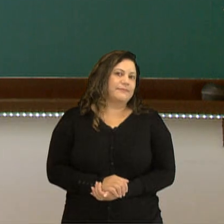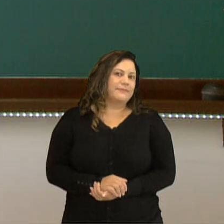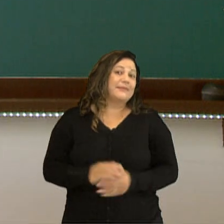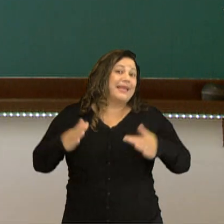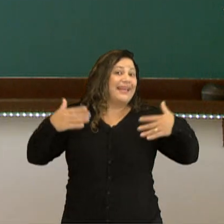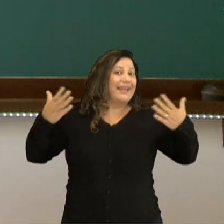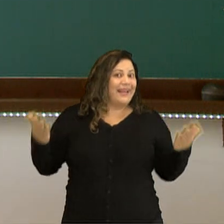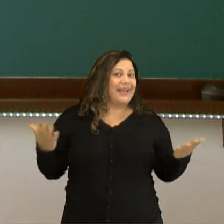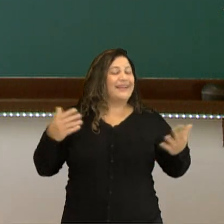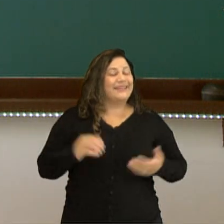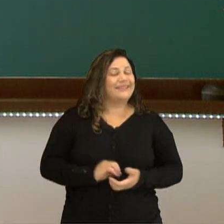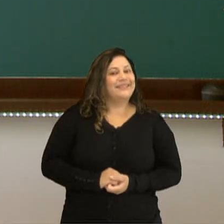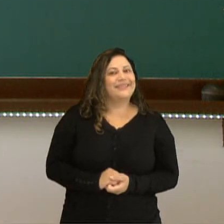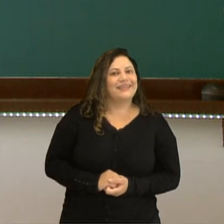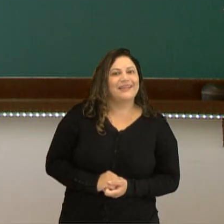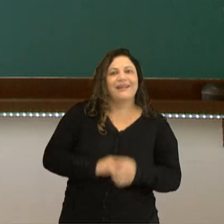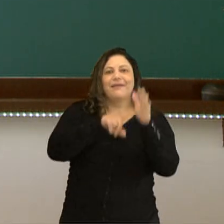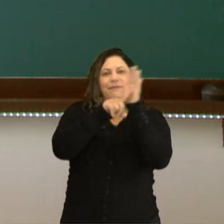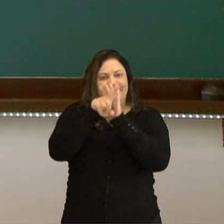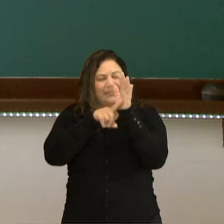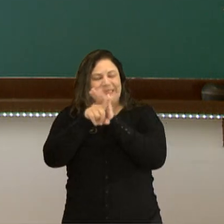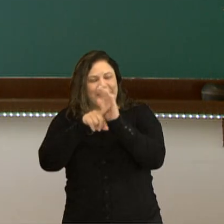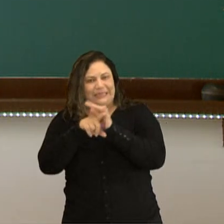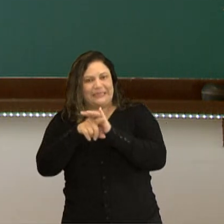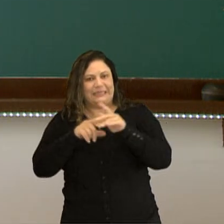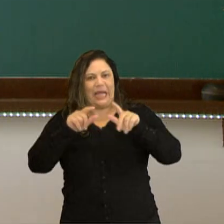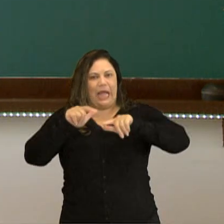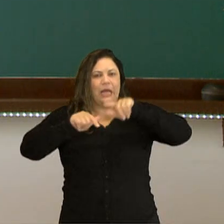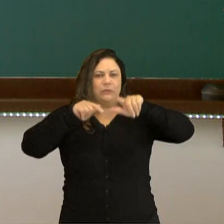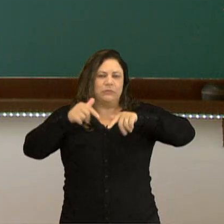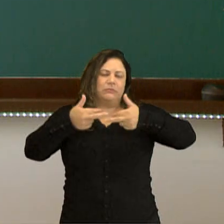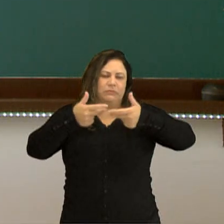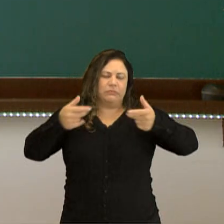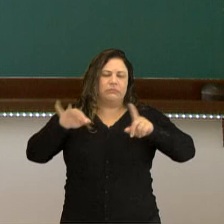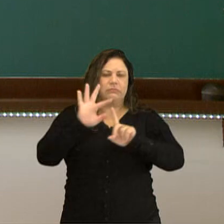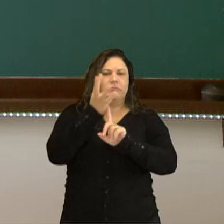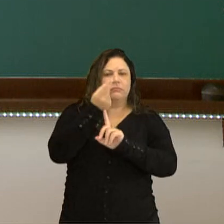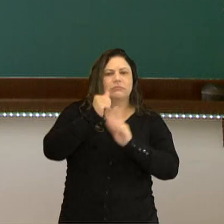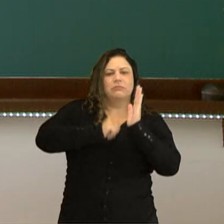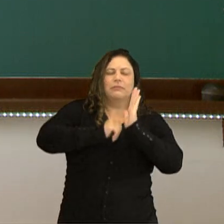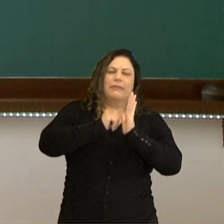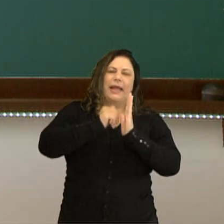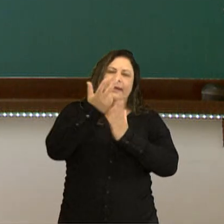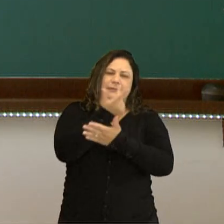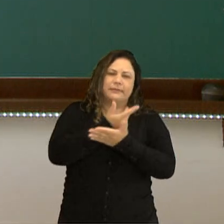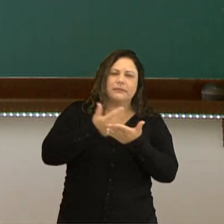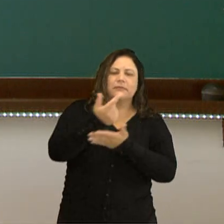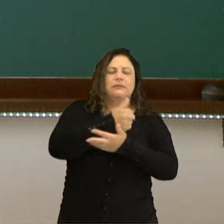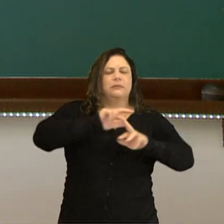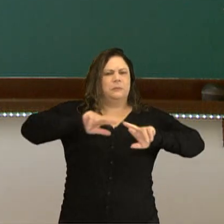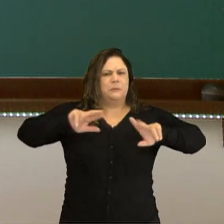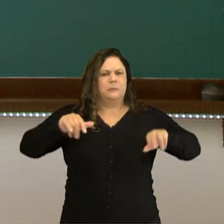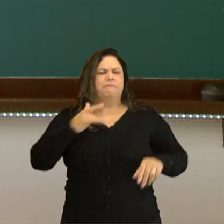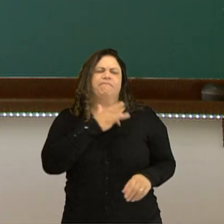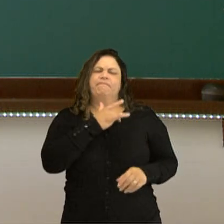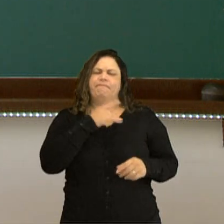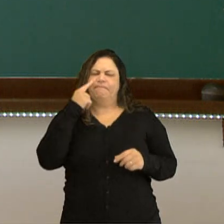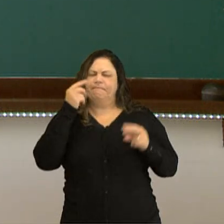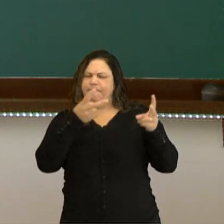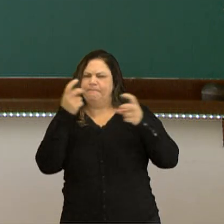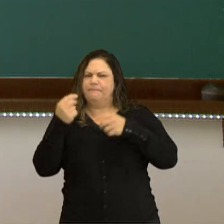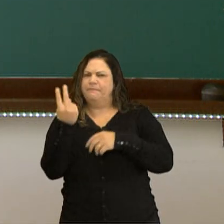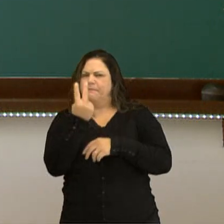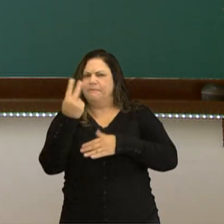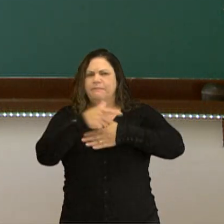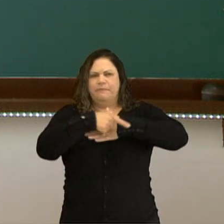E aí, galera, pesquisaram os trabalhos da Tarsila, do Juan, se apaixonaram, não é? É encantador os trabalhos desses dois